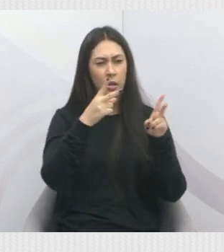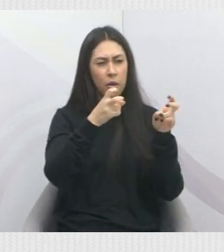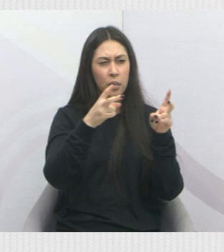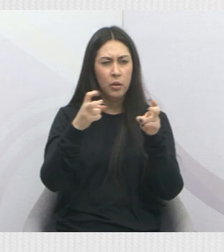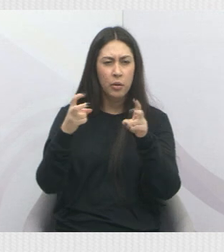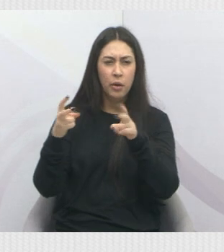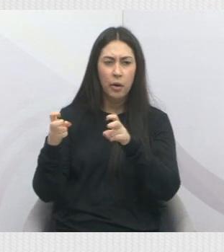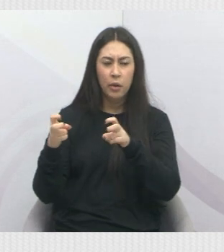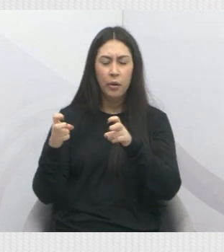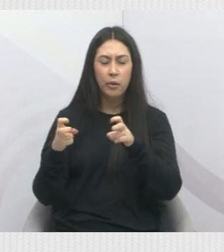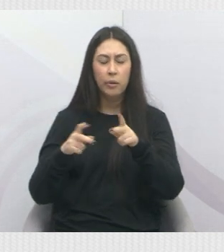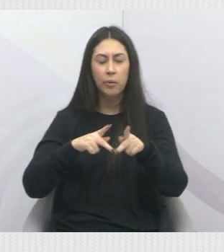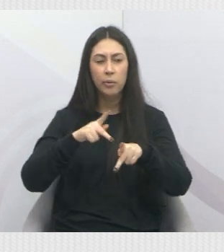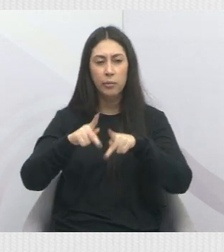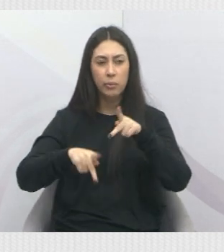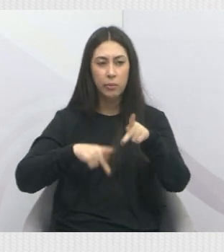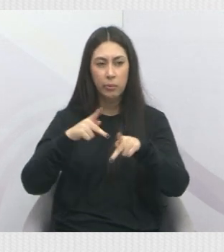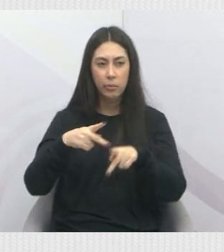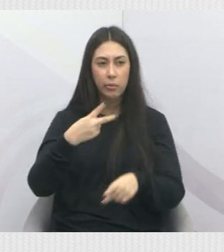a população de